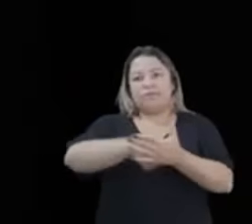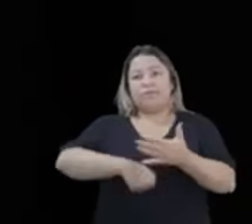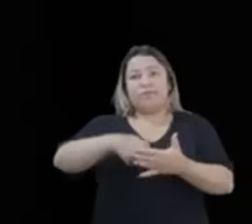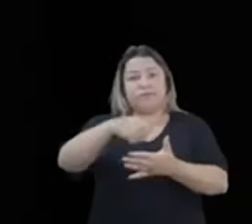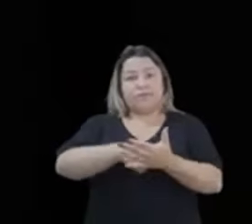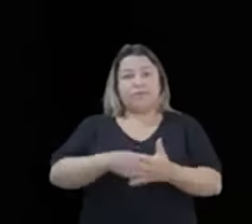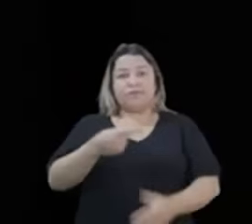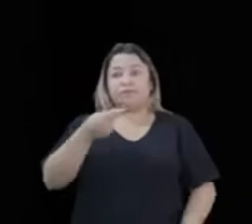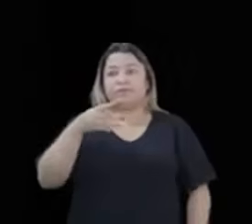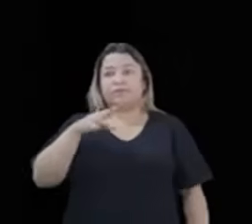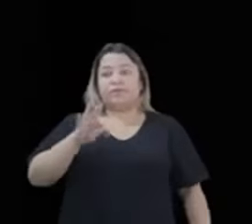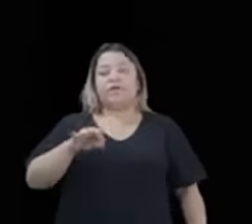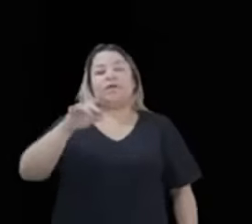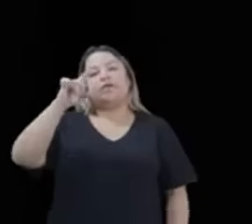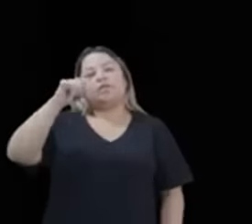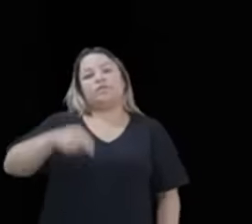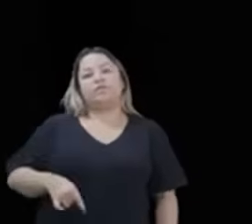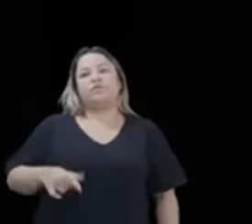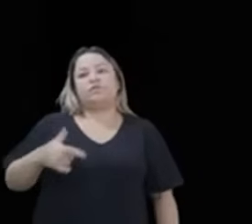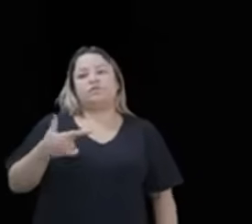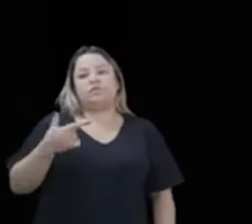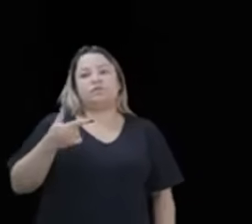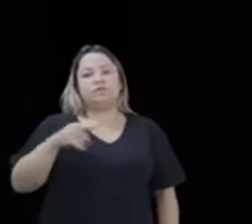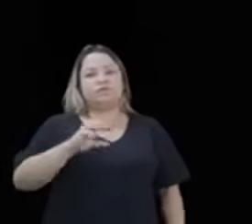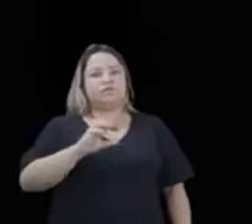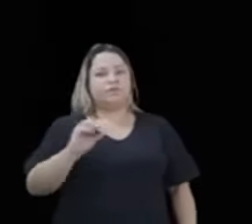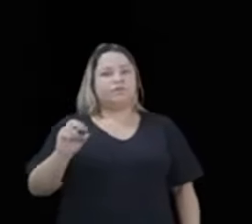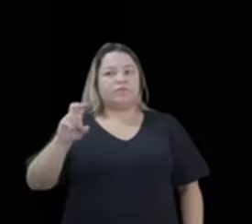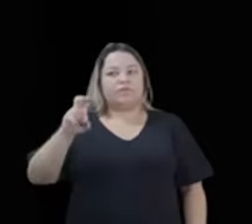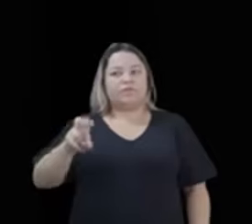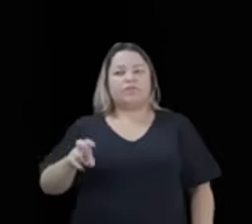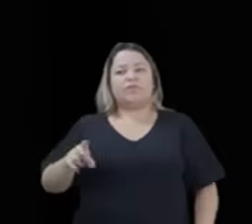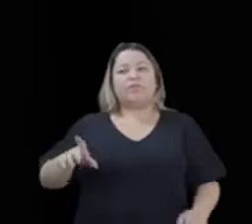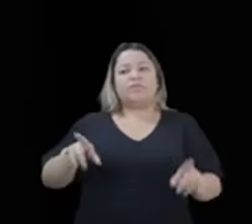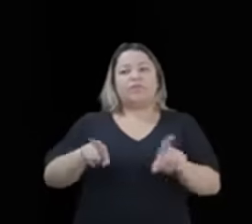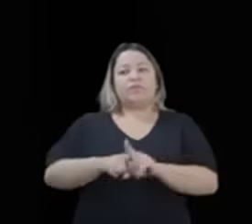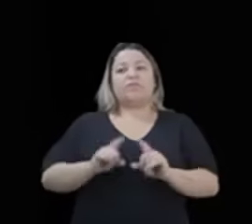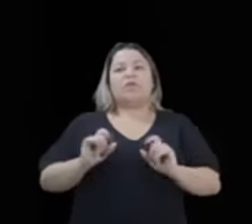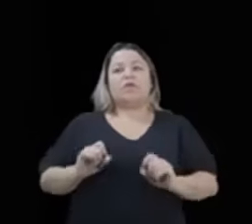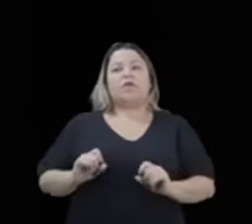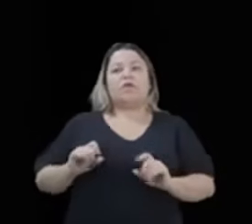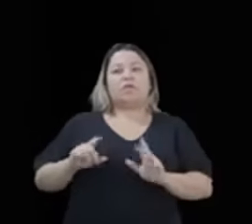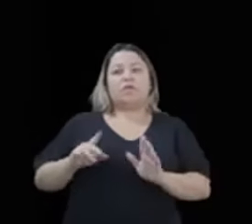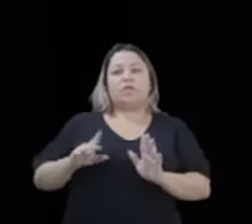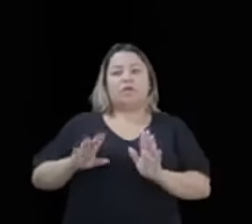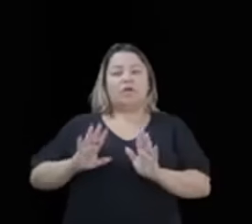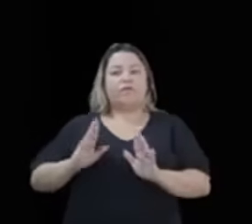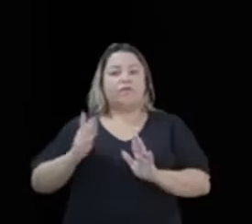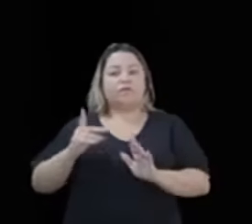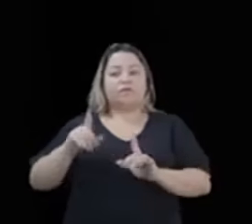PT, seja na crise de 2005, seja na farsa da Lava Jato,